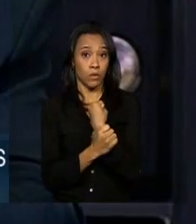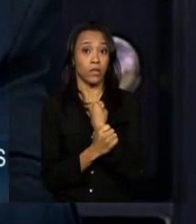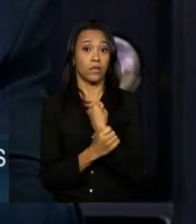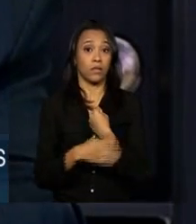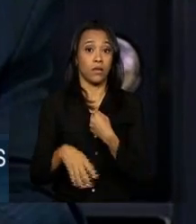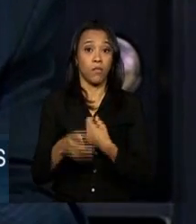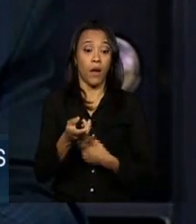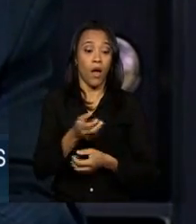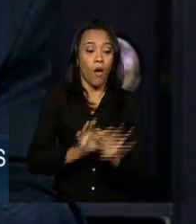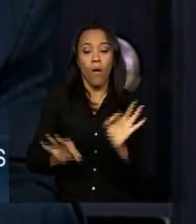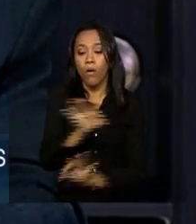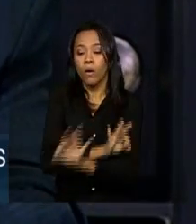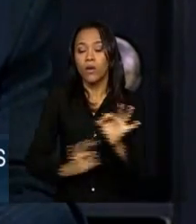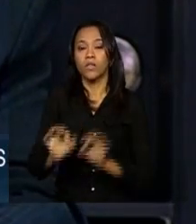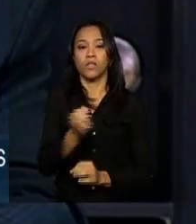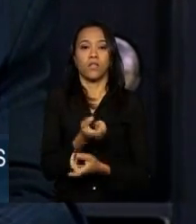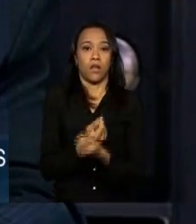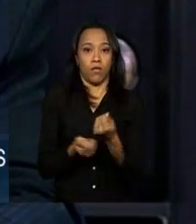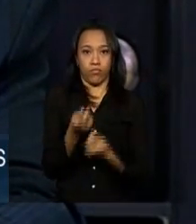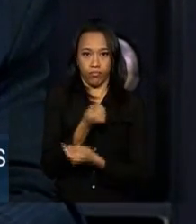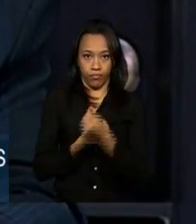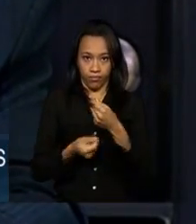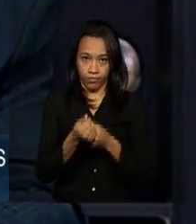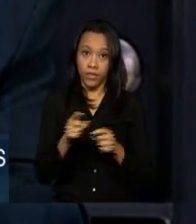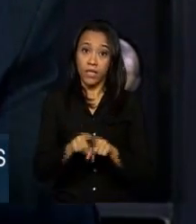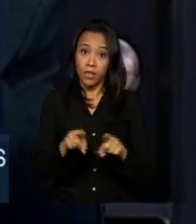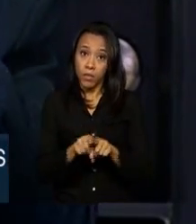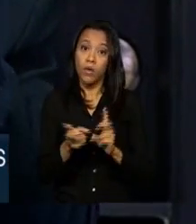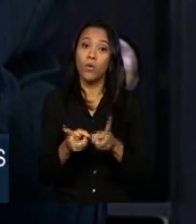para a continuidade dos projetos e dos